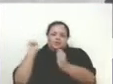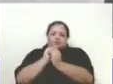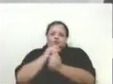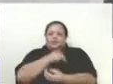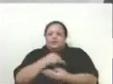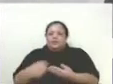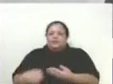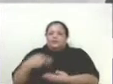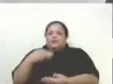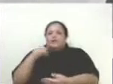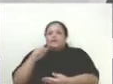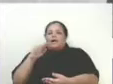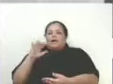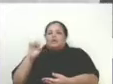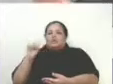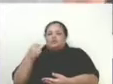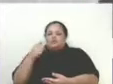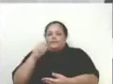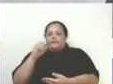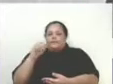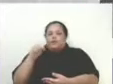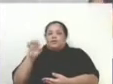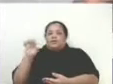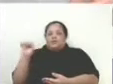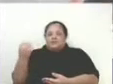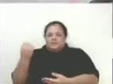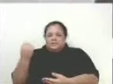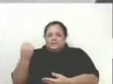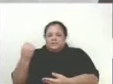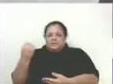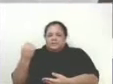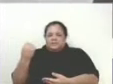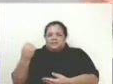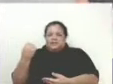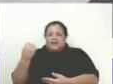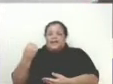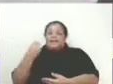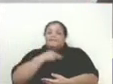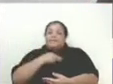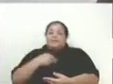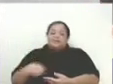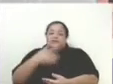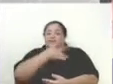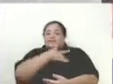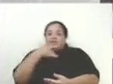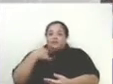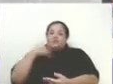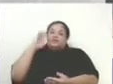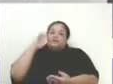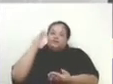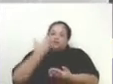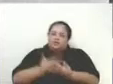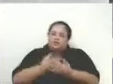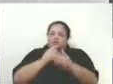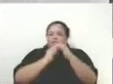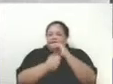Marcos Pontes. Essa interlocução, Ministério da Saúde acreditou, investiu. E eu acho que